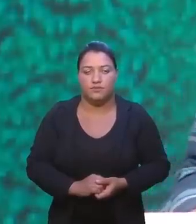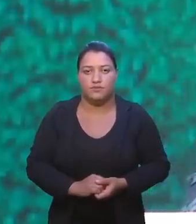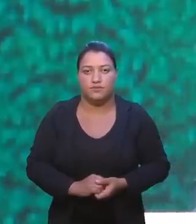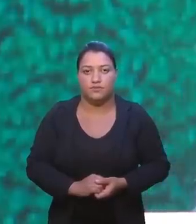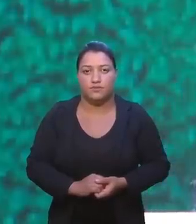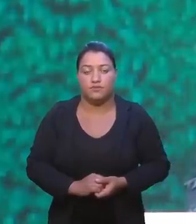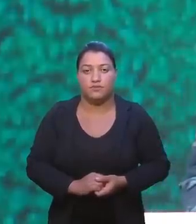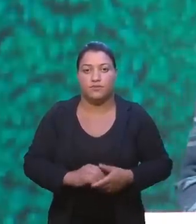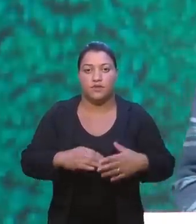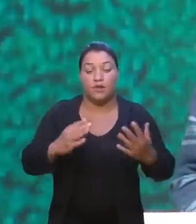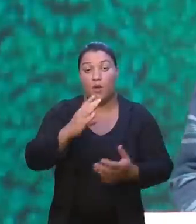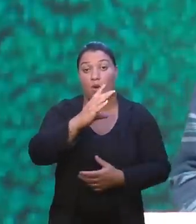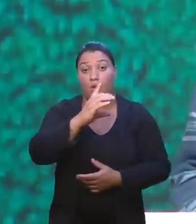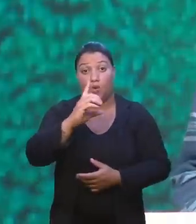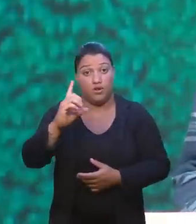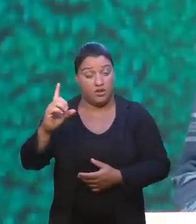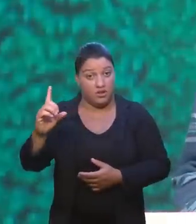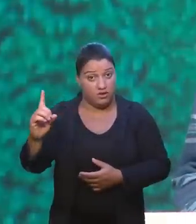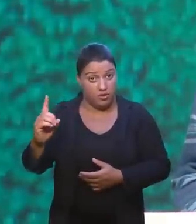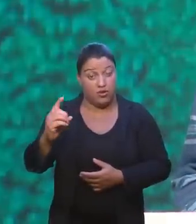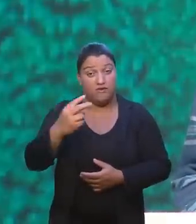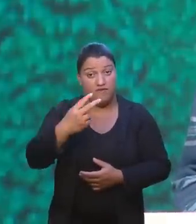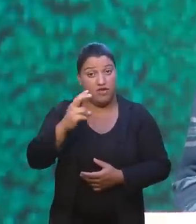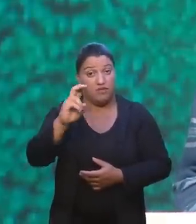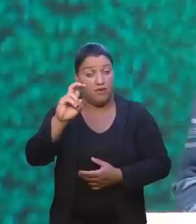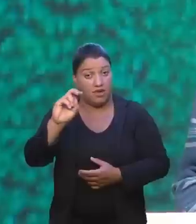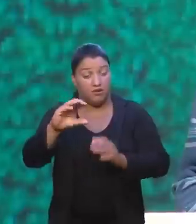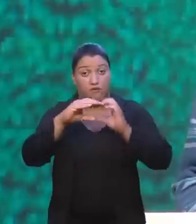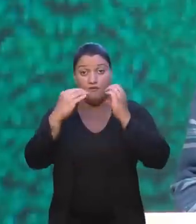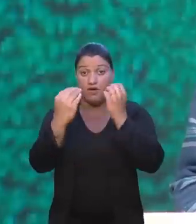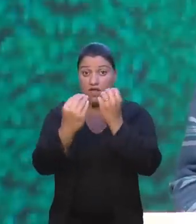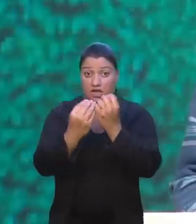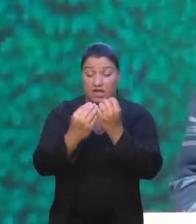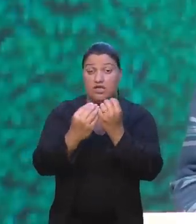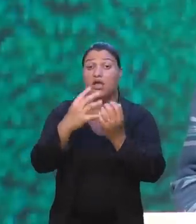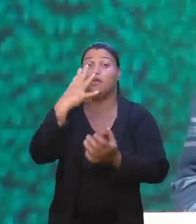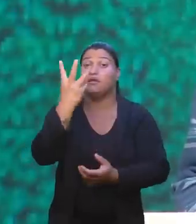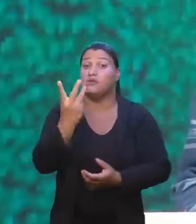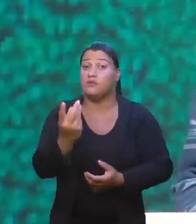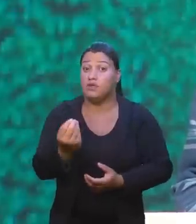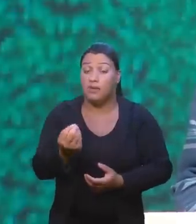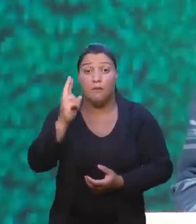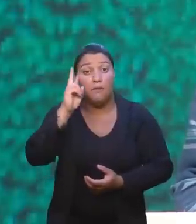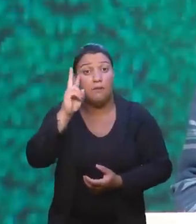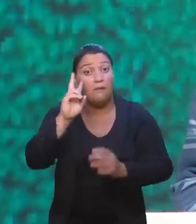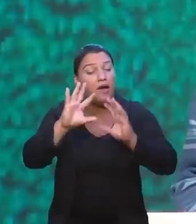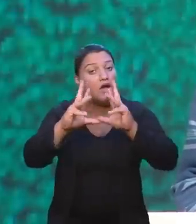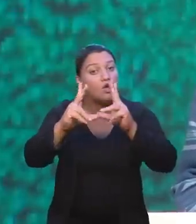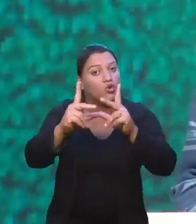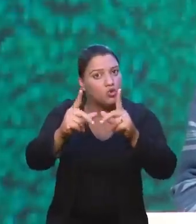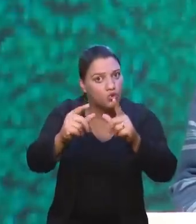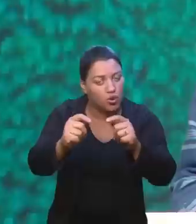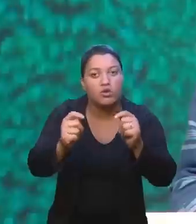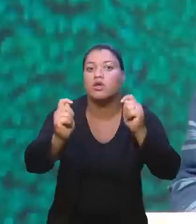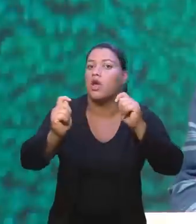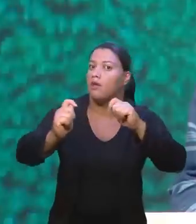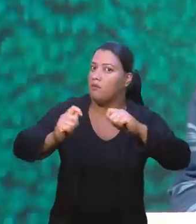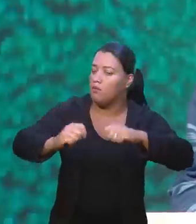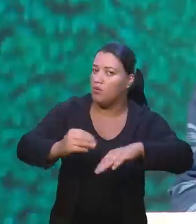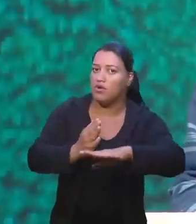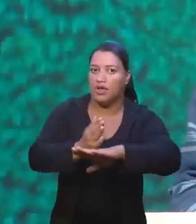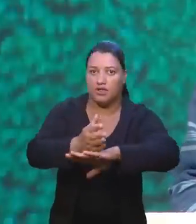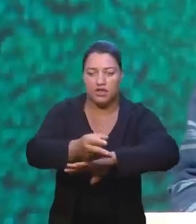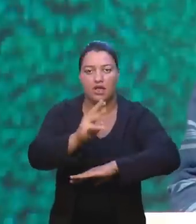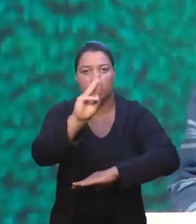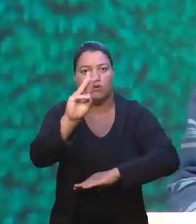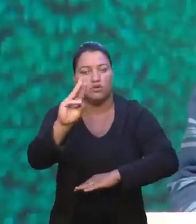A coordenação da 25ª Conferência Estadual Espírita lembra para todos que é possível acessar os